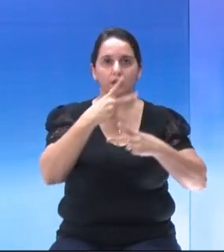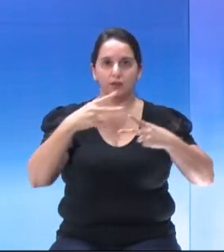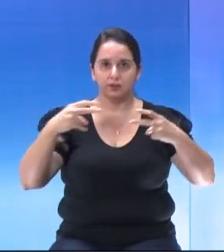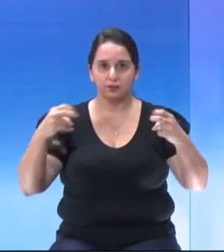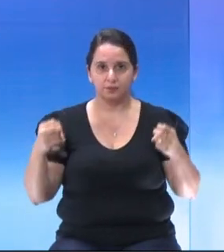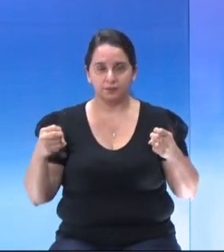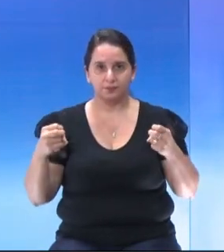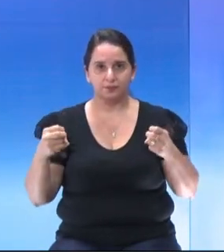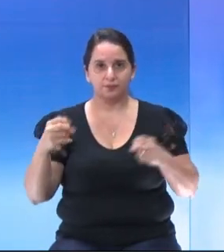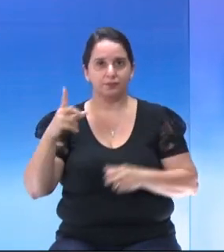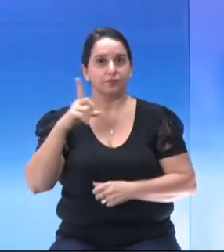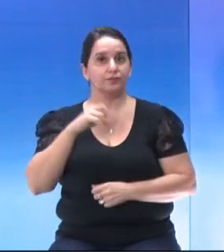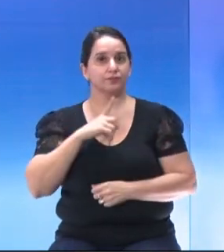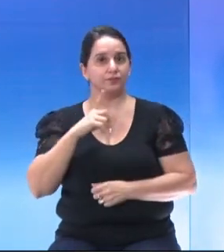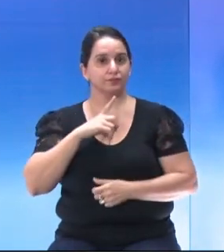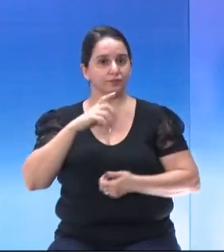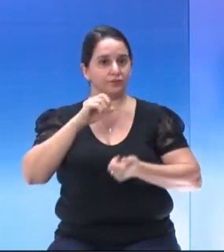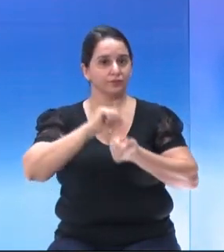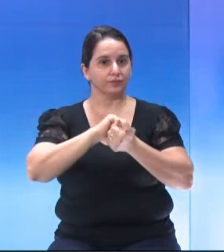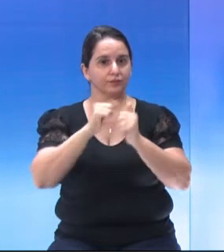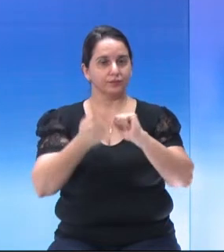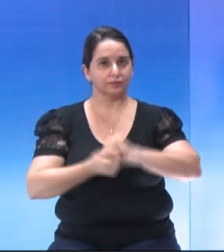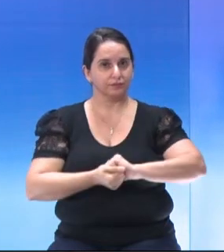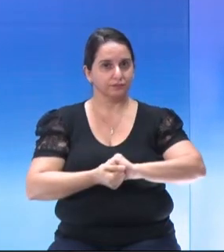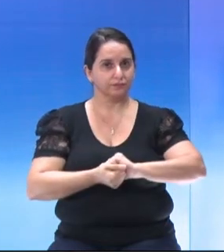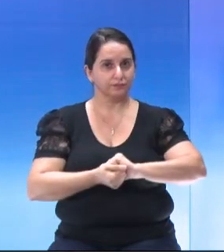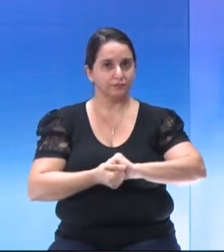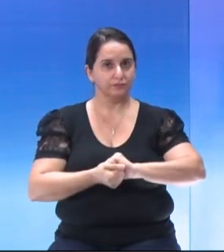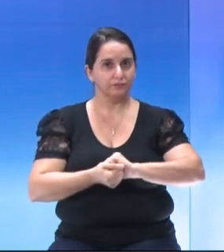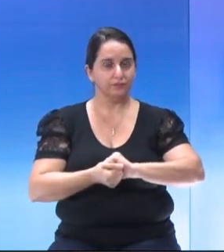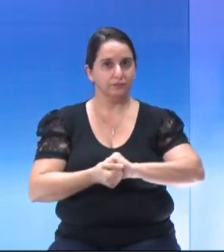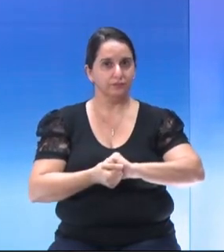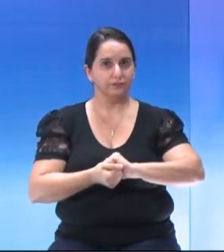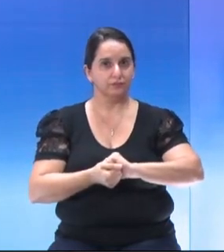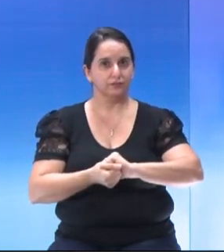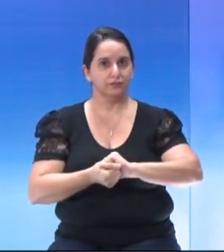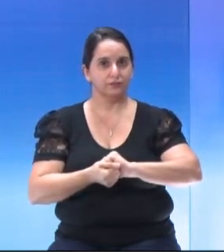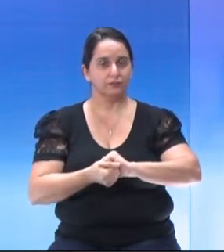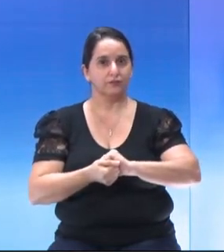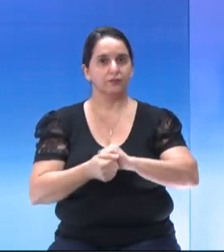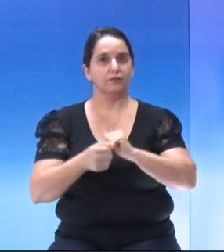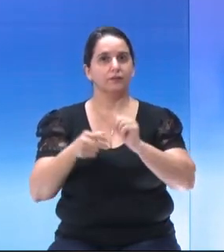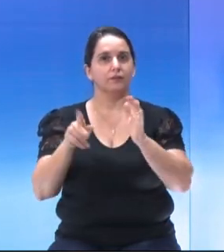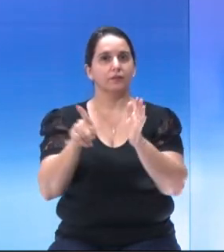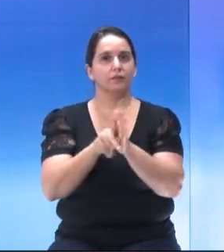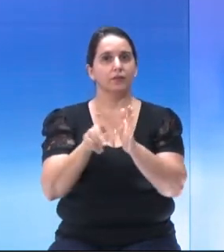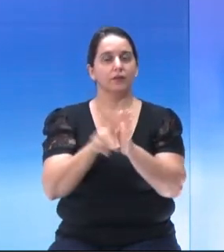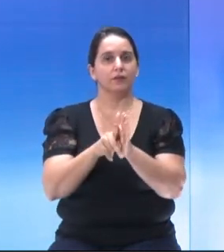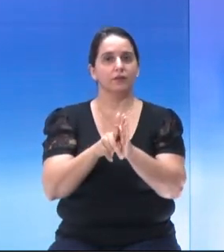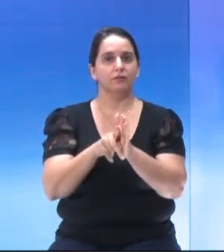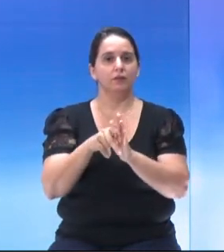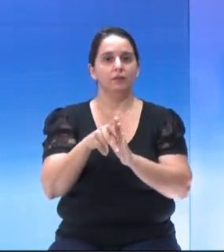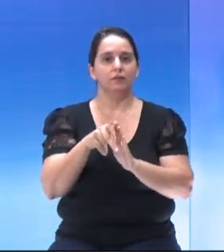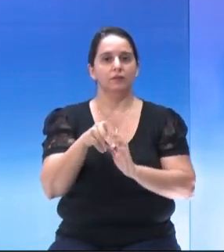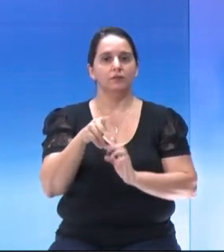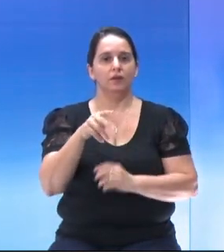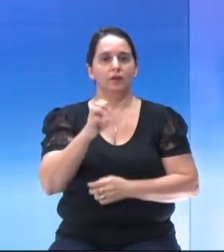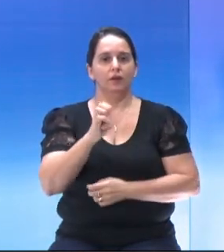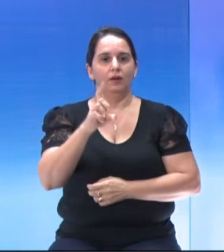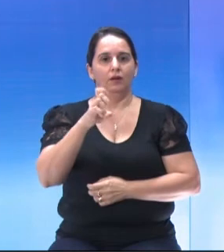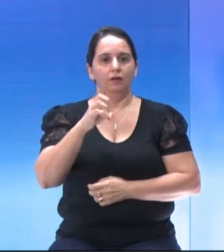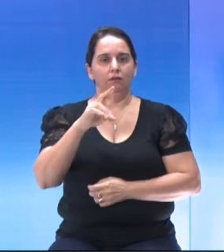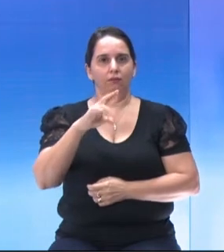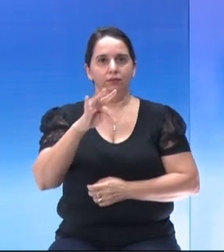bioma deserto, eles tiveram o quê? Uma adaptação na eliminação de